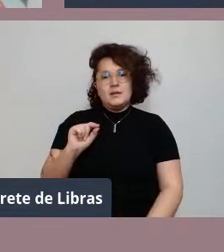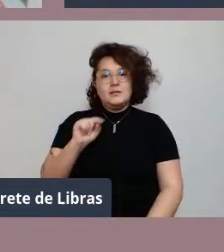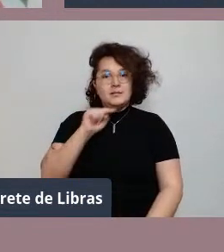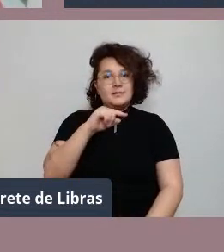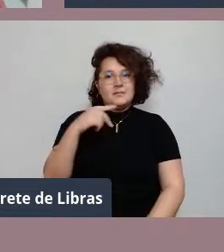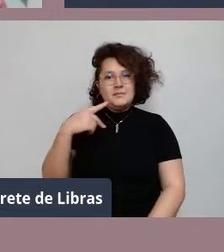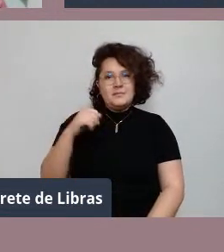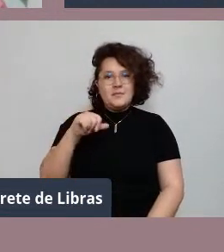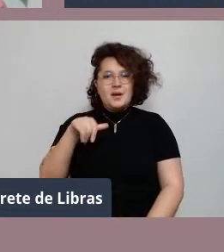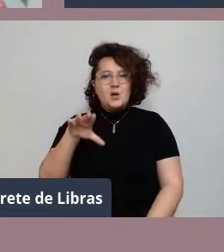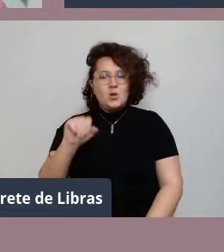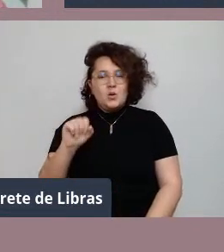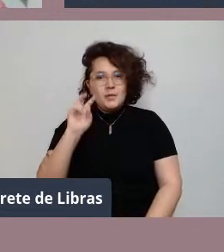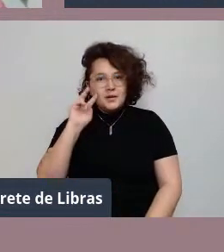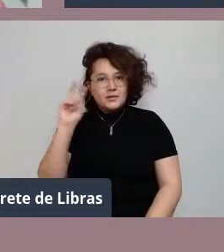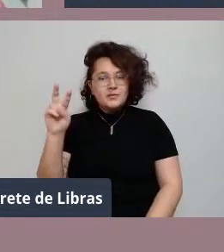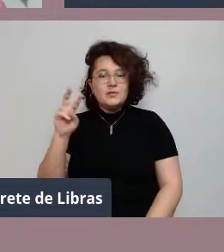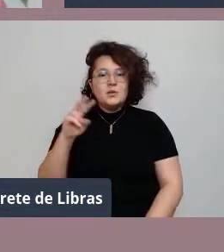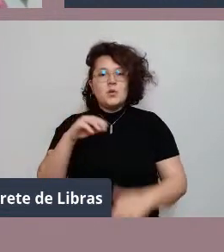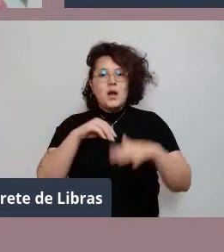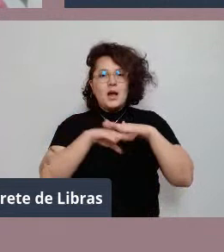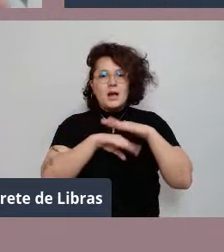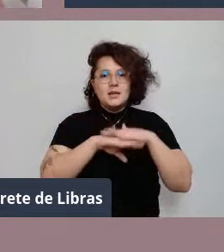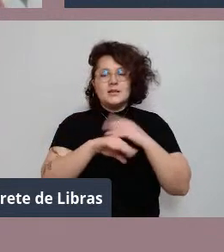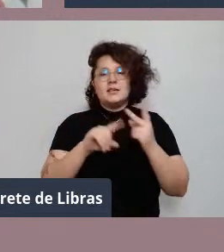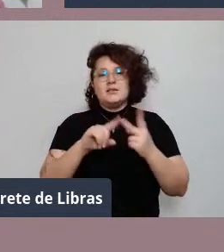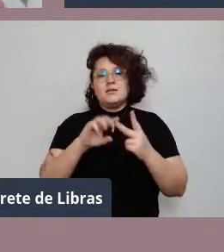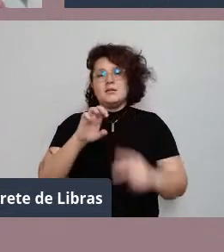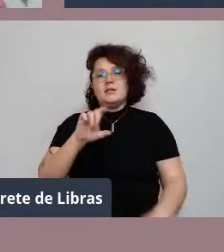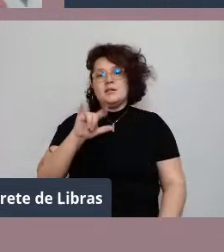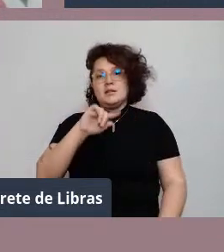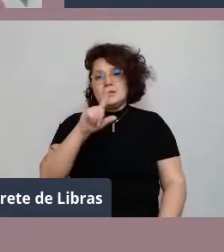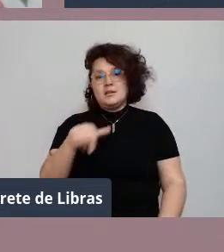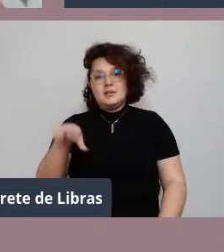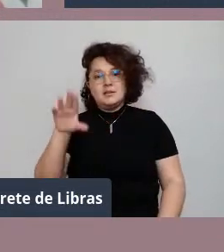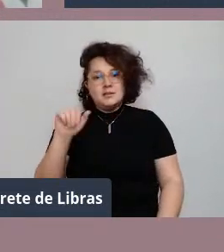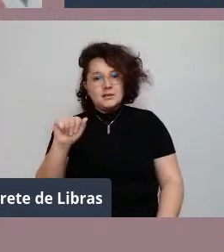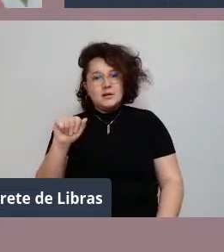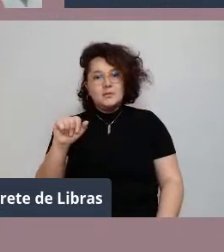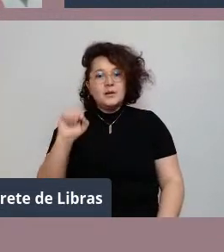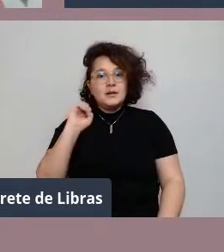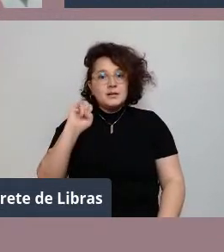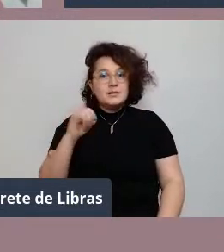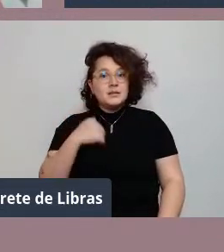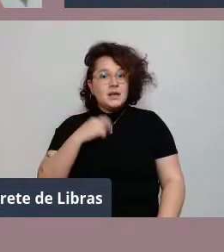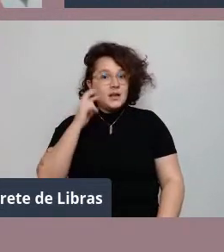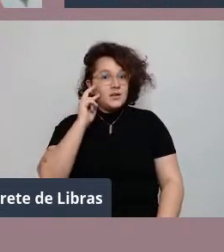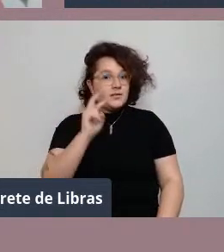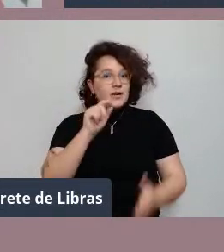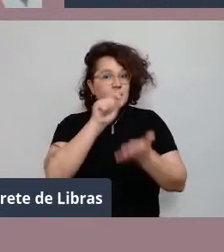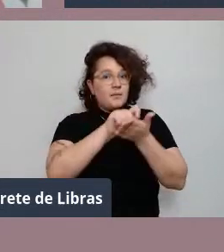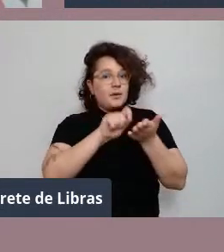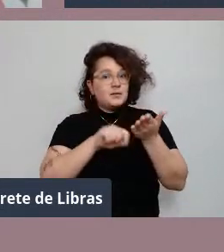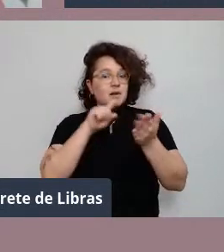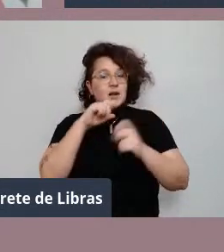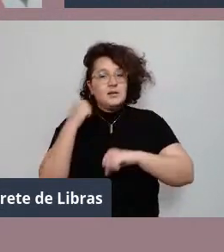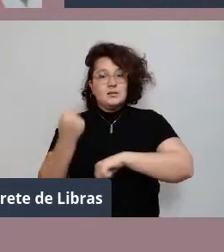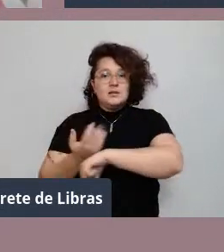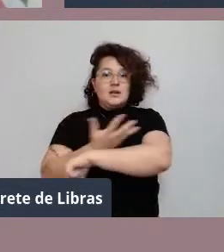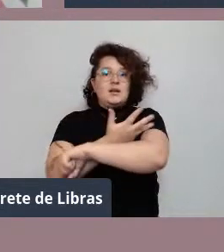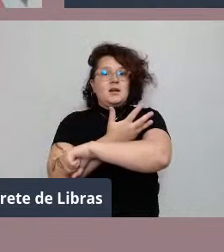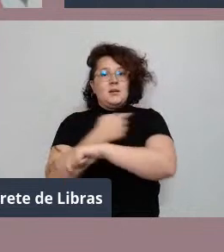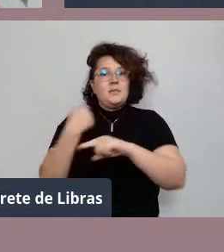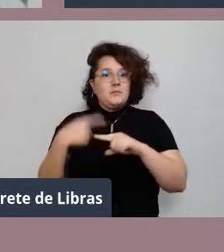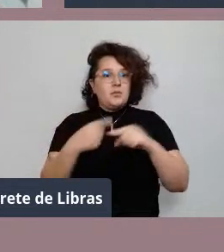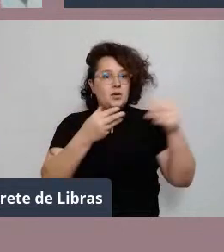ver os arquivos, Elisama trabalha com os arquivos, as pessoas que querem ver os manuscritos, elas se sentem muito emocionadas porque estão diante dos manuscritos de